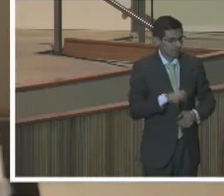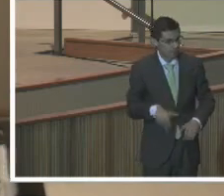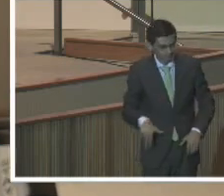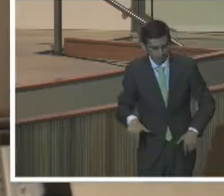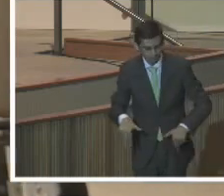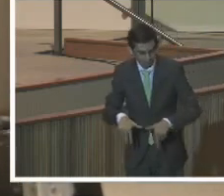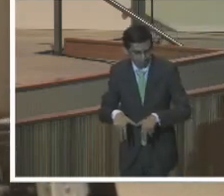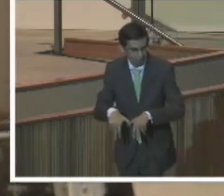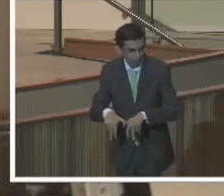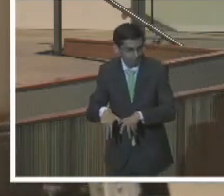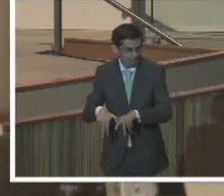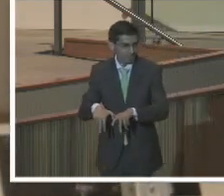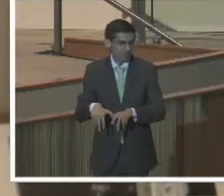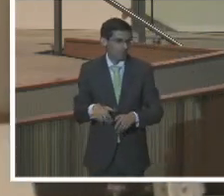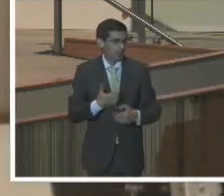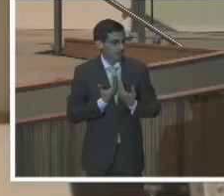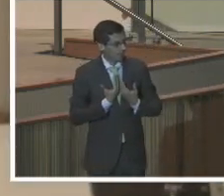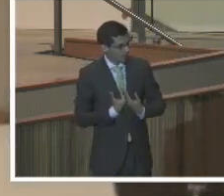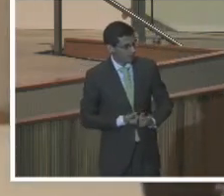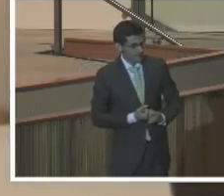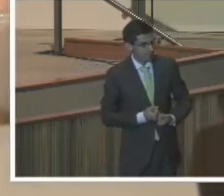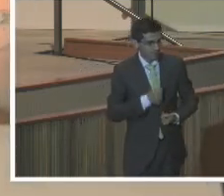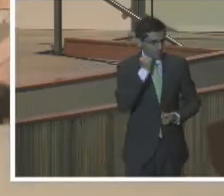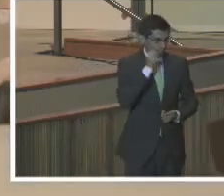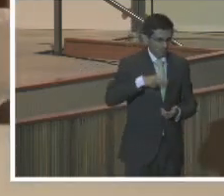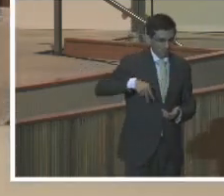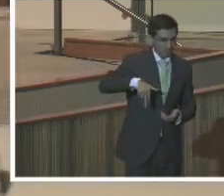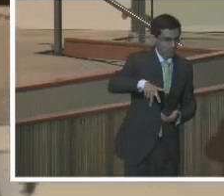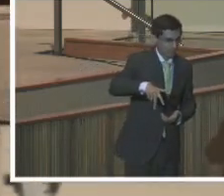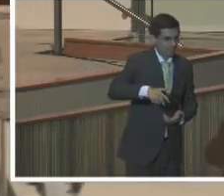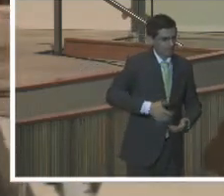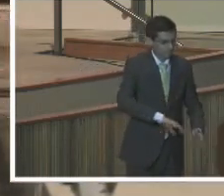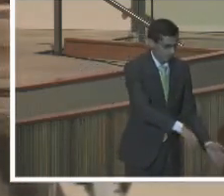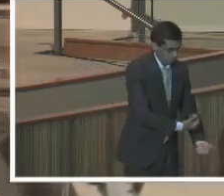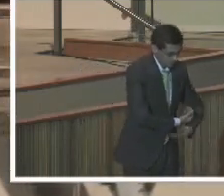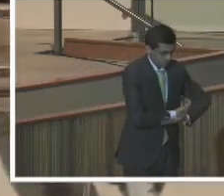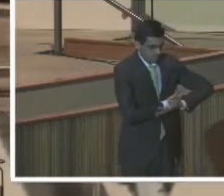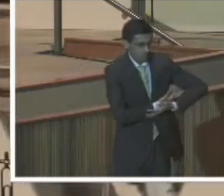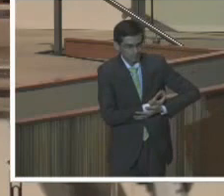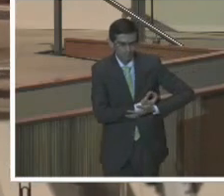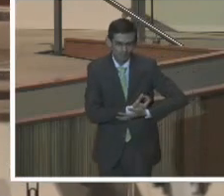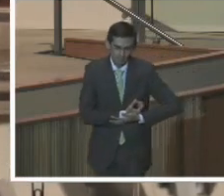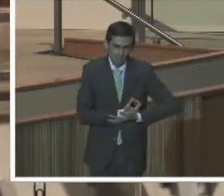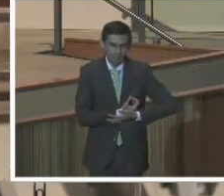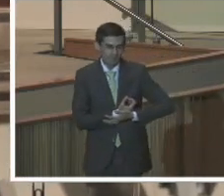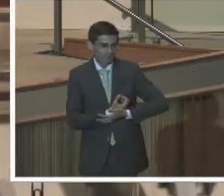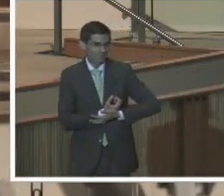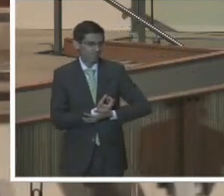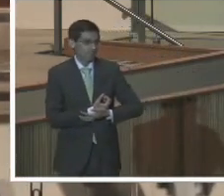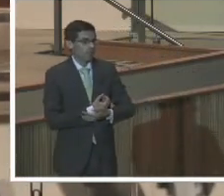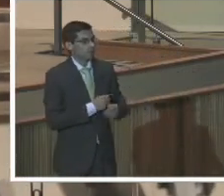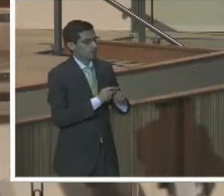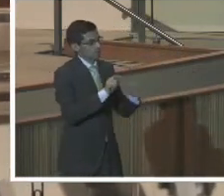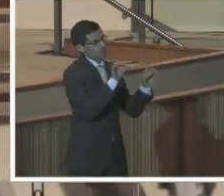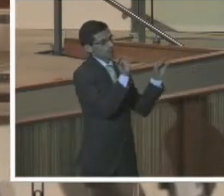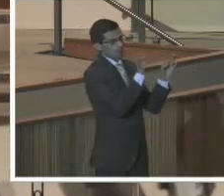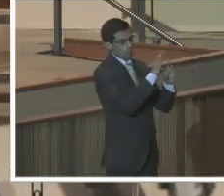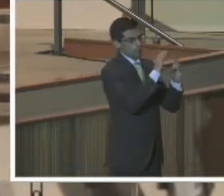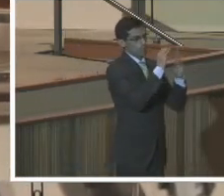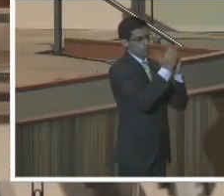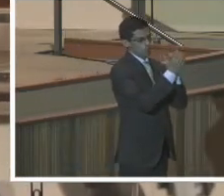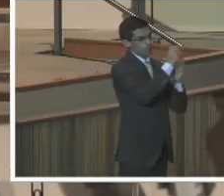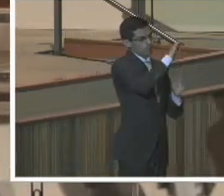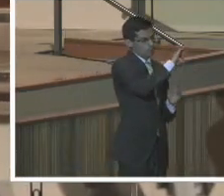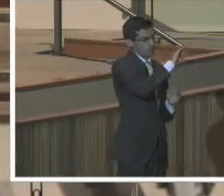E às vezes é o avô, né? E aí, quando foi o intervalo entre um culto e outro, eu fico numa salinha que